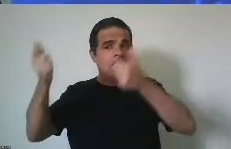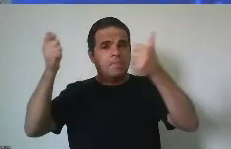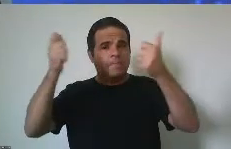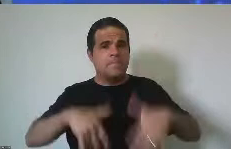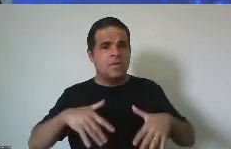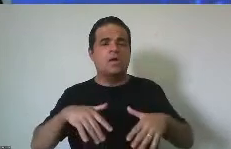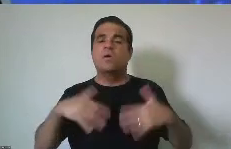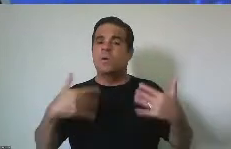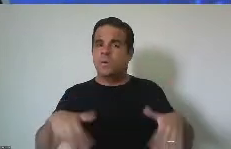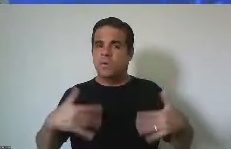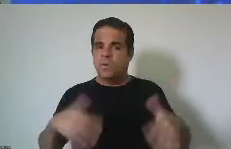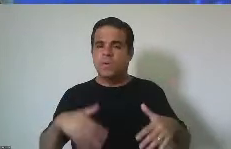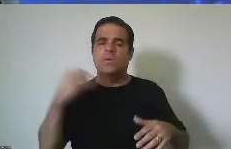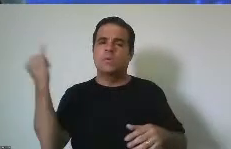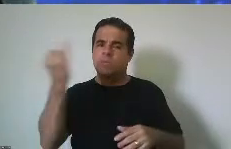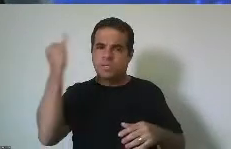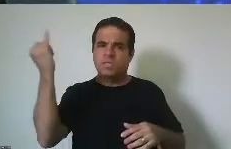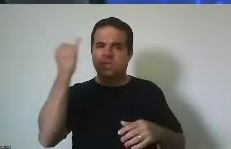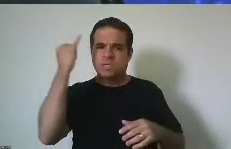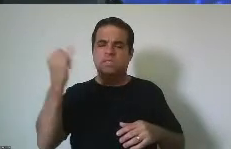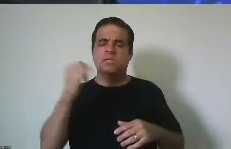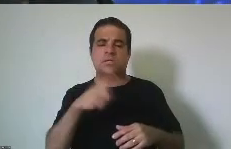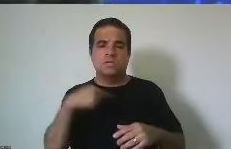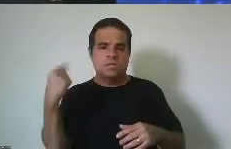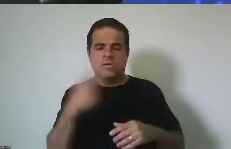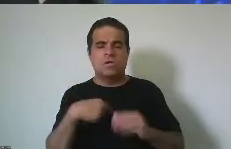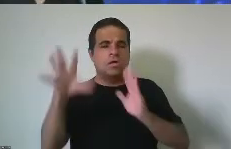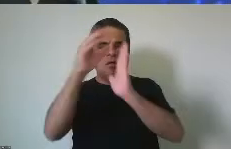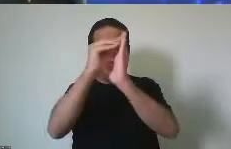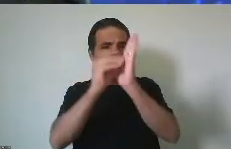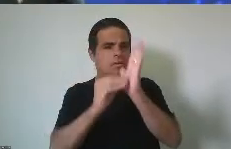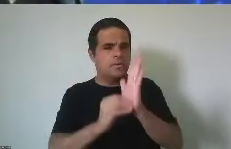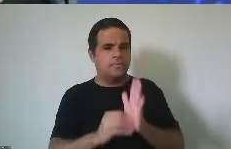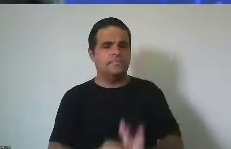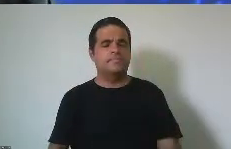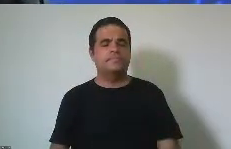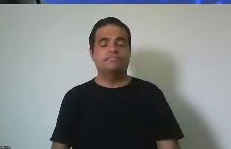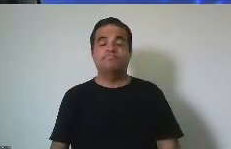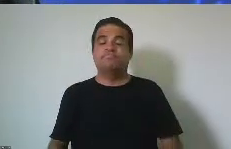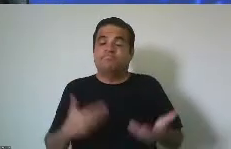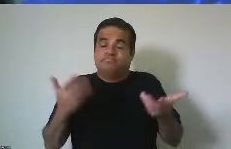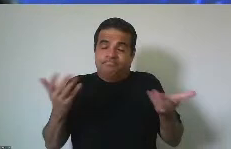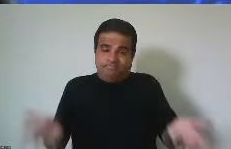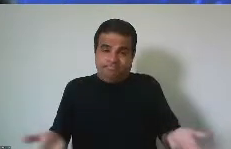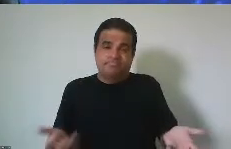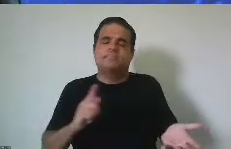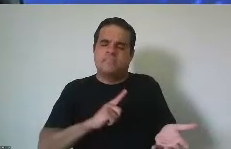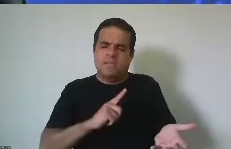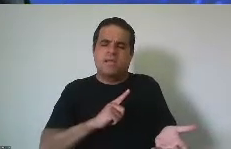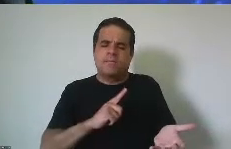muito muito relevante de nosso perfume desta forma teríamos